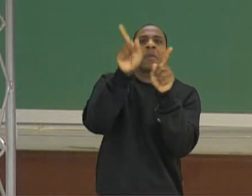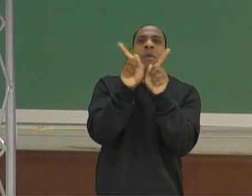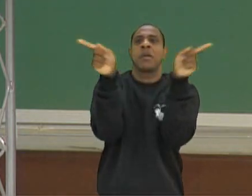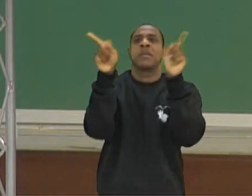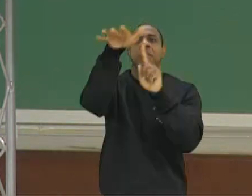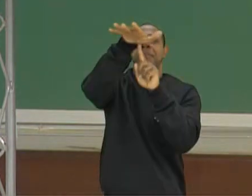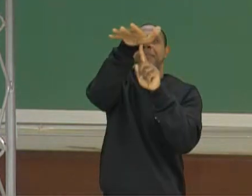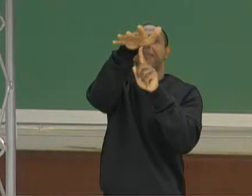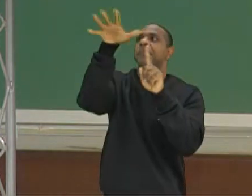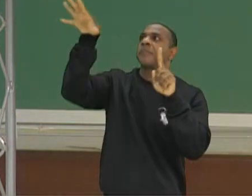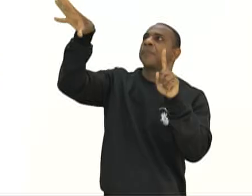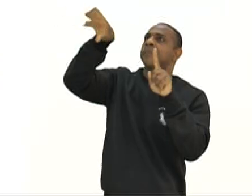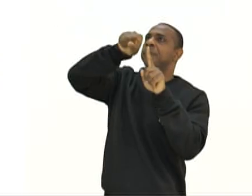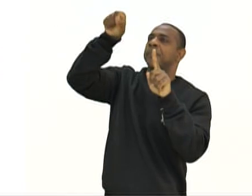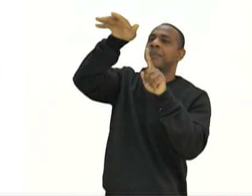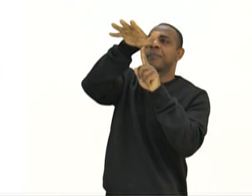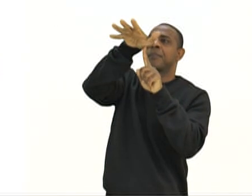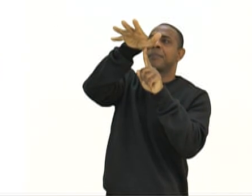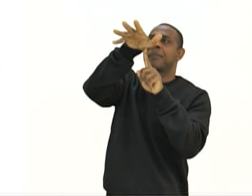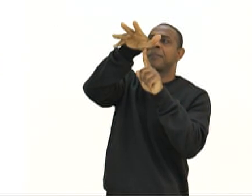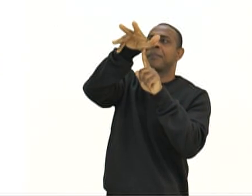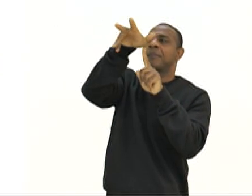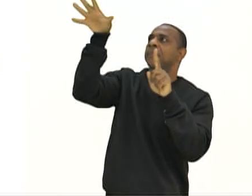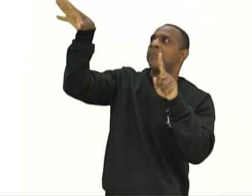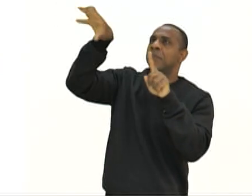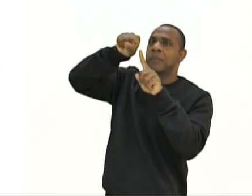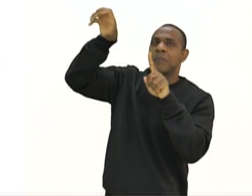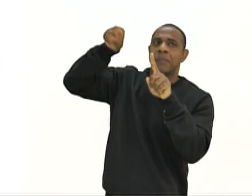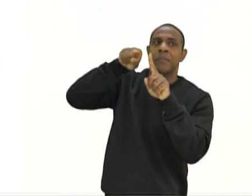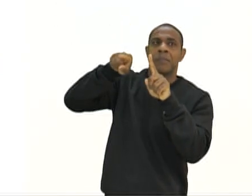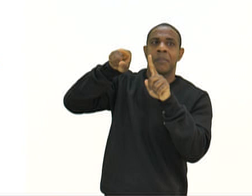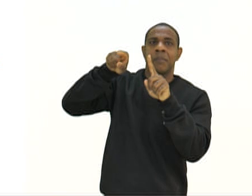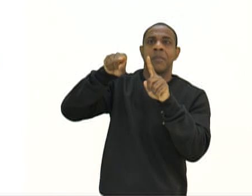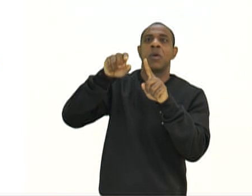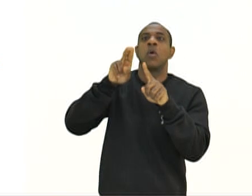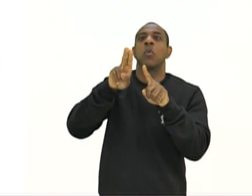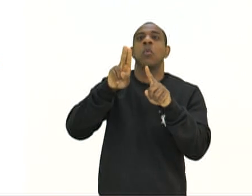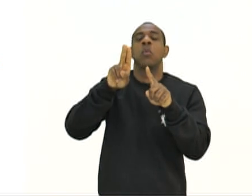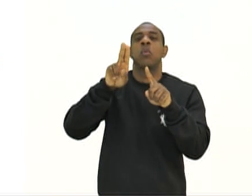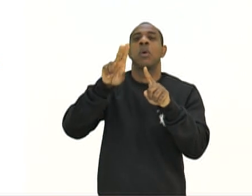distribuição interna. Então, a antena UHF capta esse sinal e daí, por intermédio